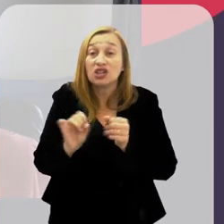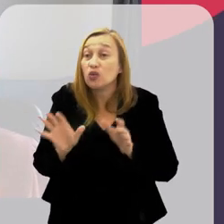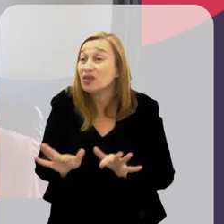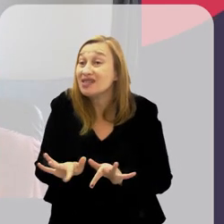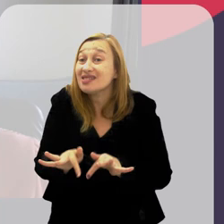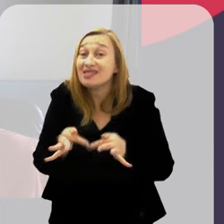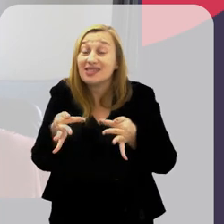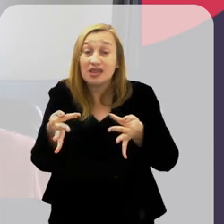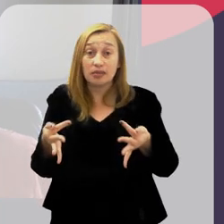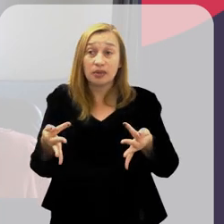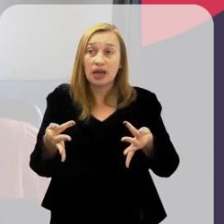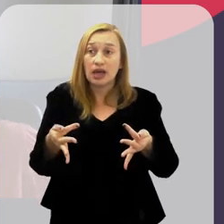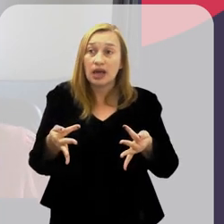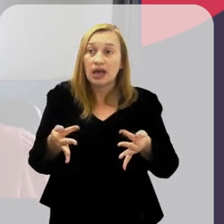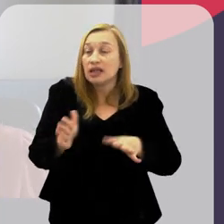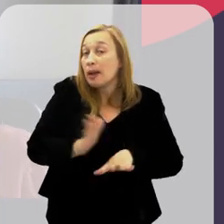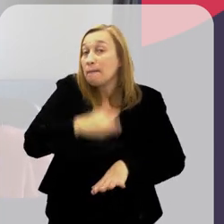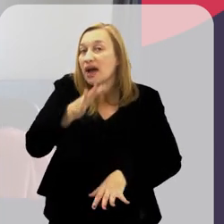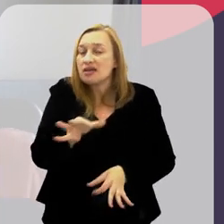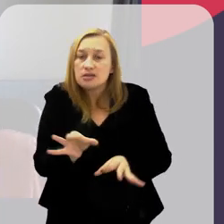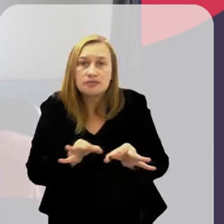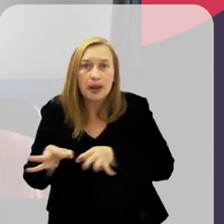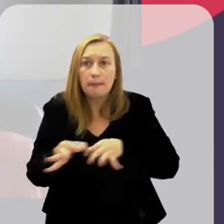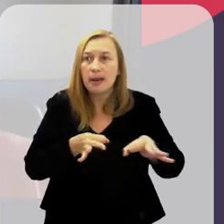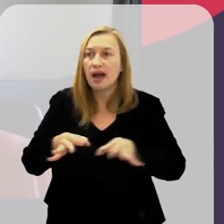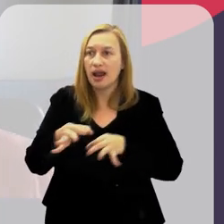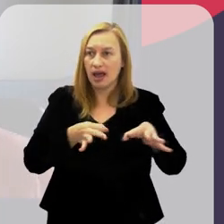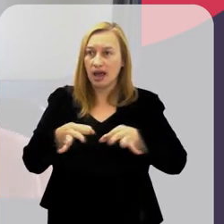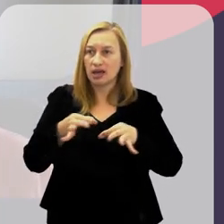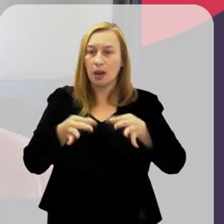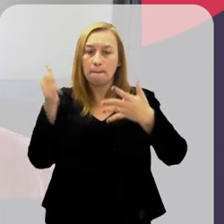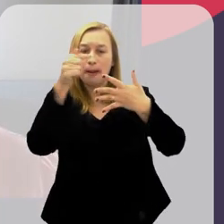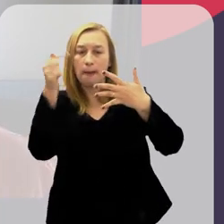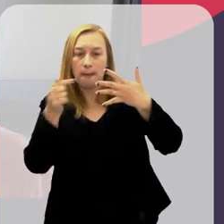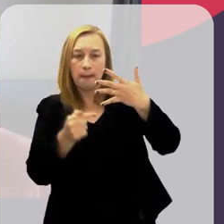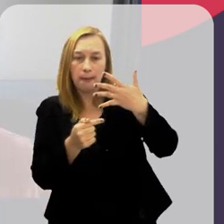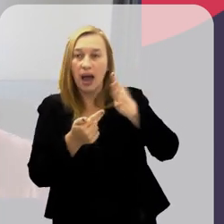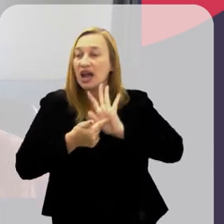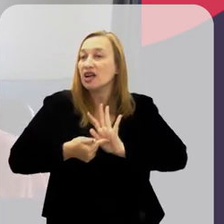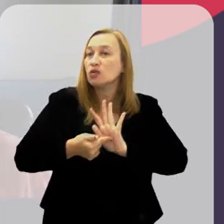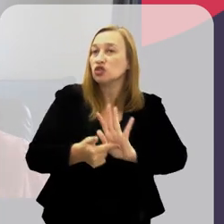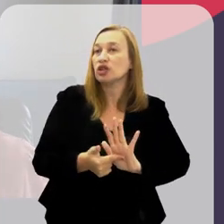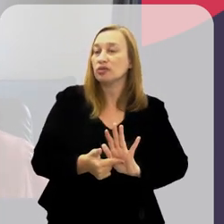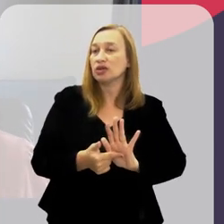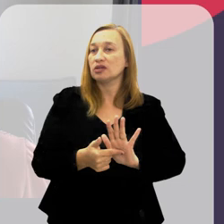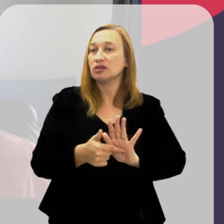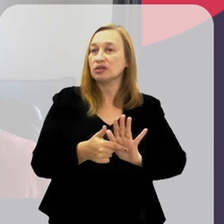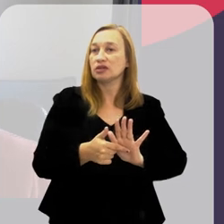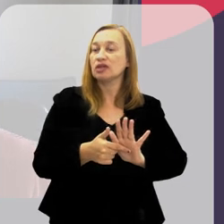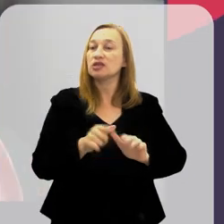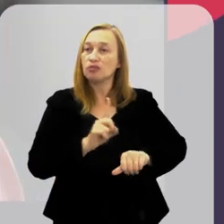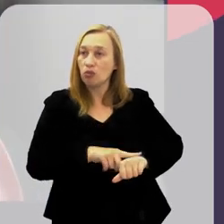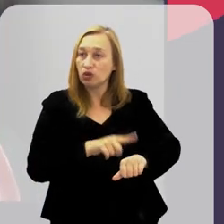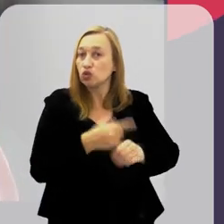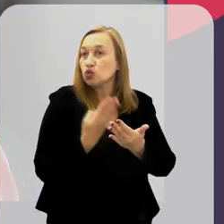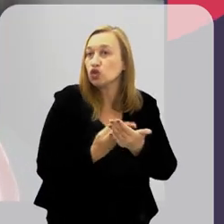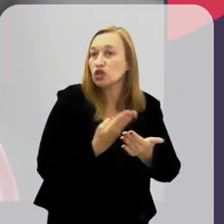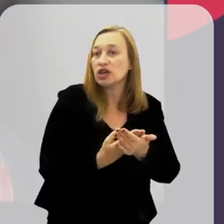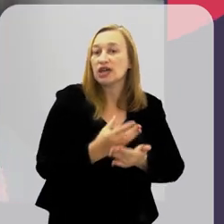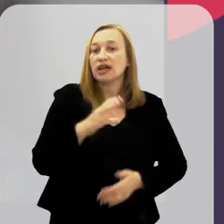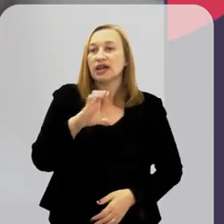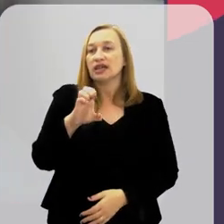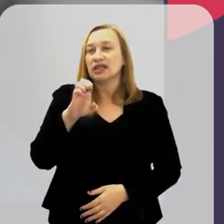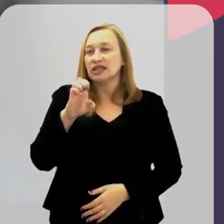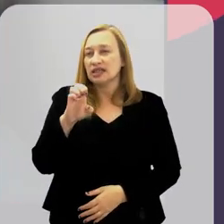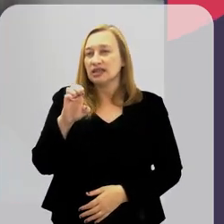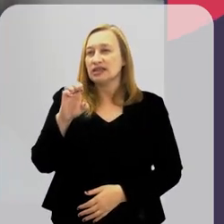simples assim, até coisas mais assim elaboradas. Então, esses apontamentos eram feitos nesse hábito de estudo.